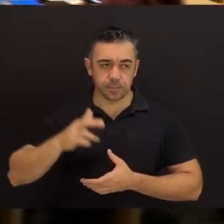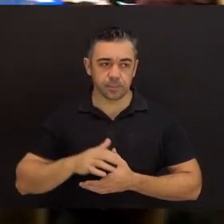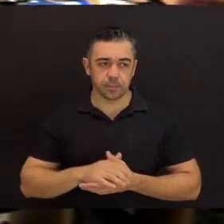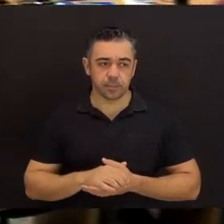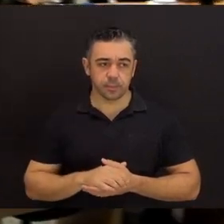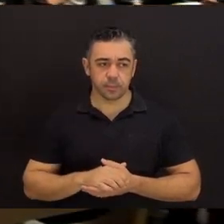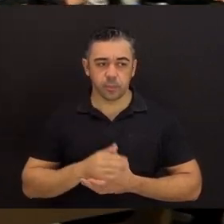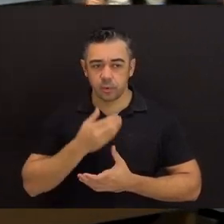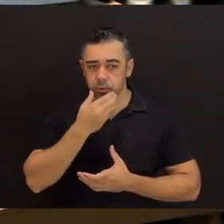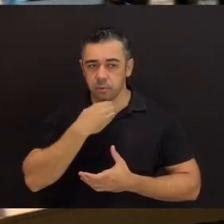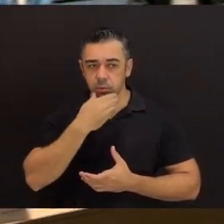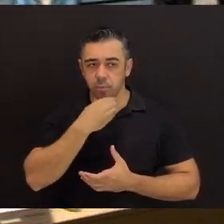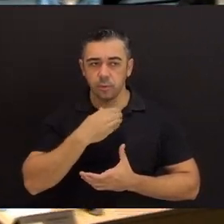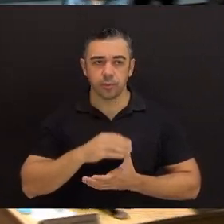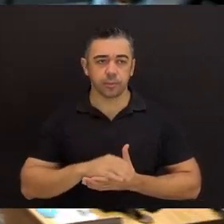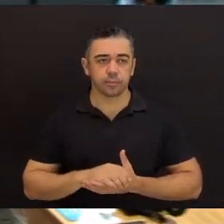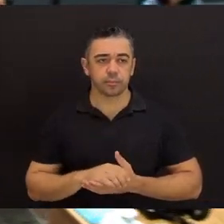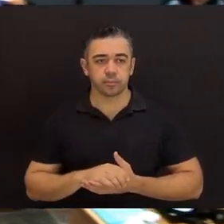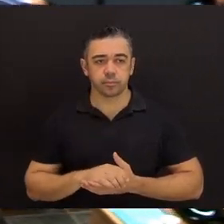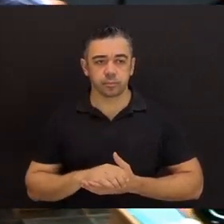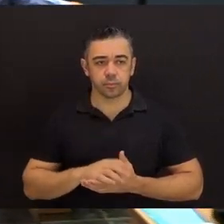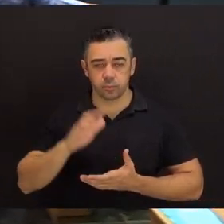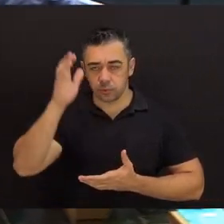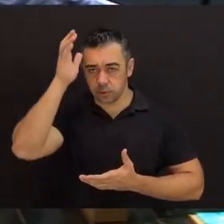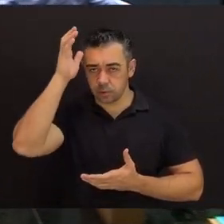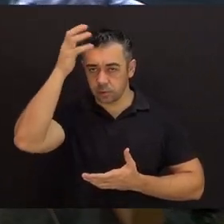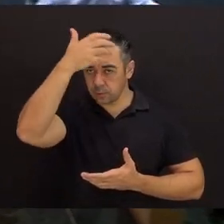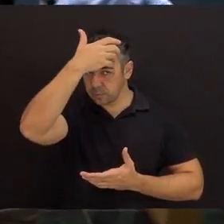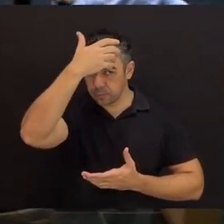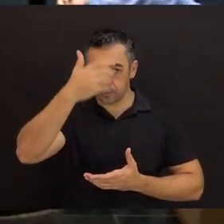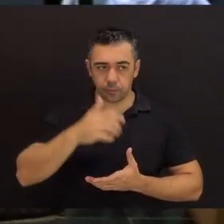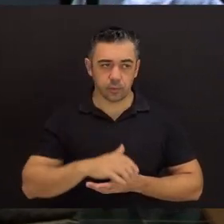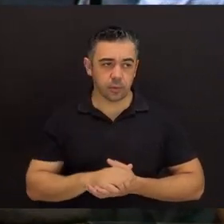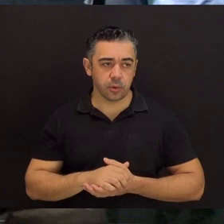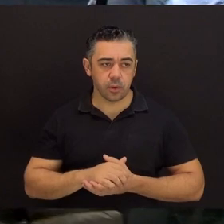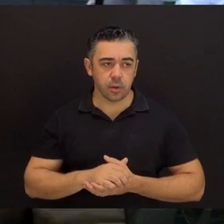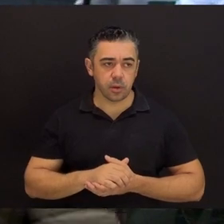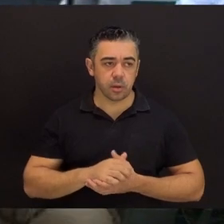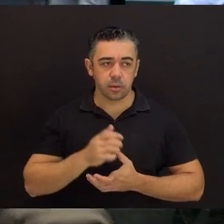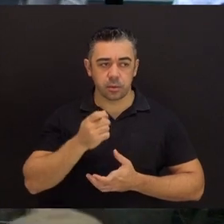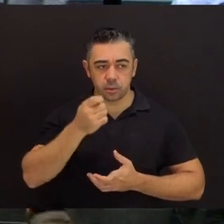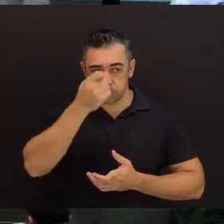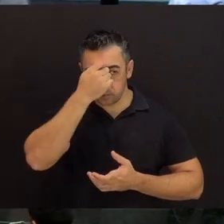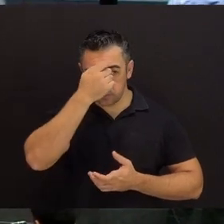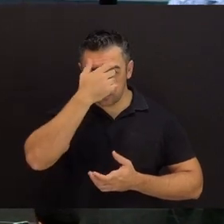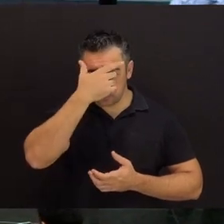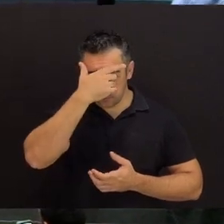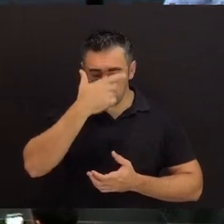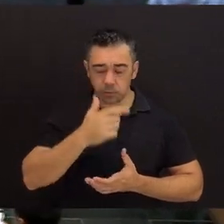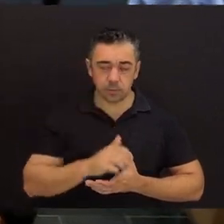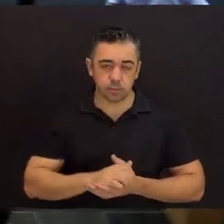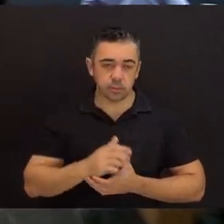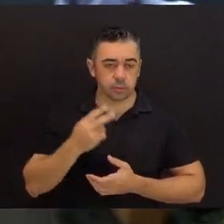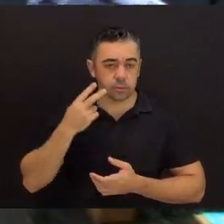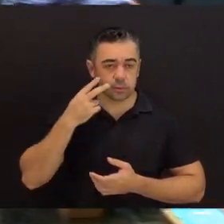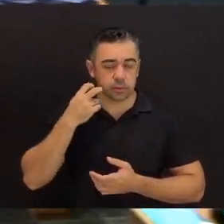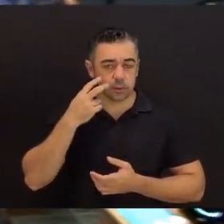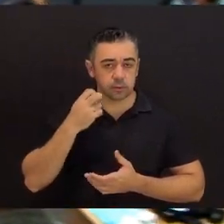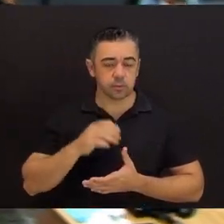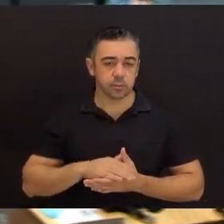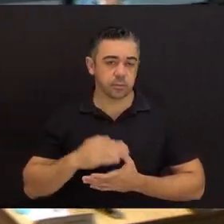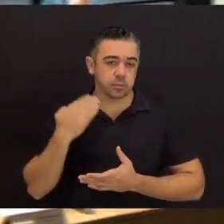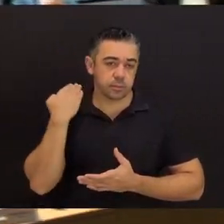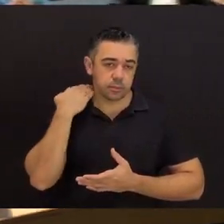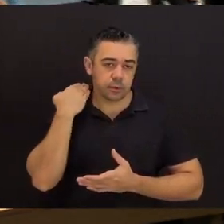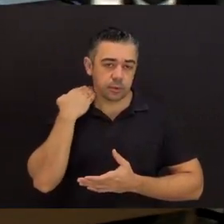Samuel Pinheiro presente Silvio mecânico Silvio Santos Sinésio pira do banco